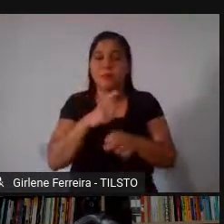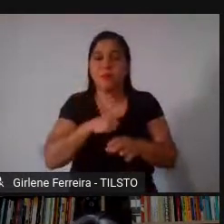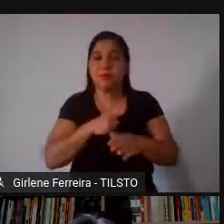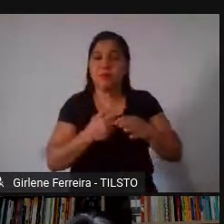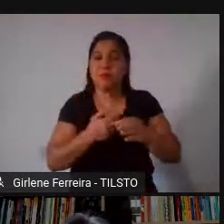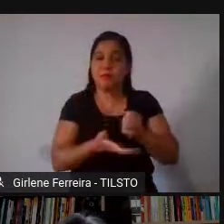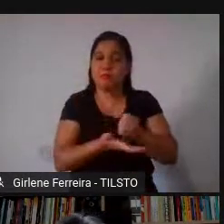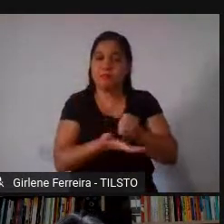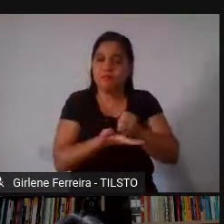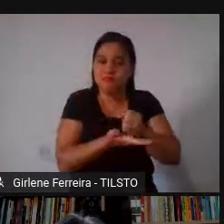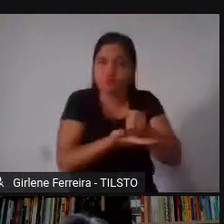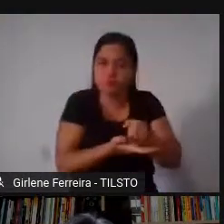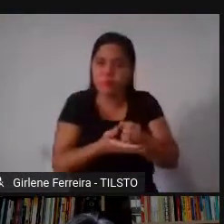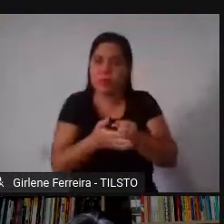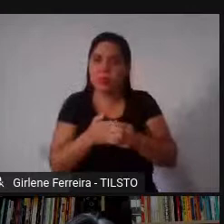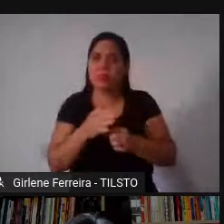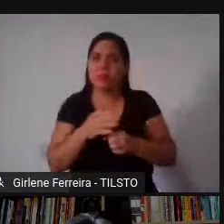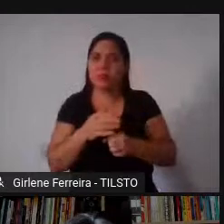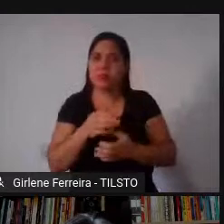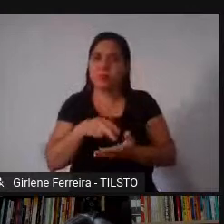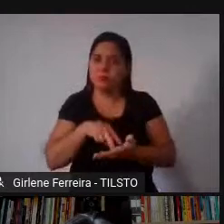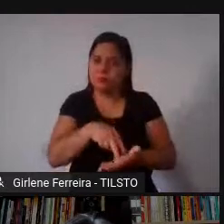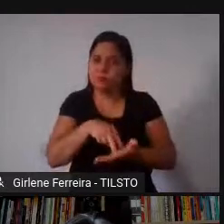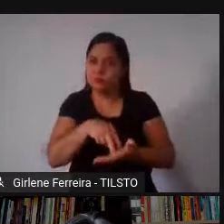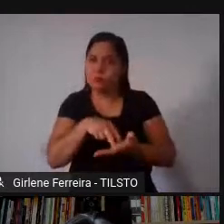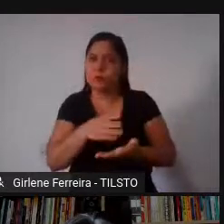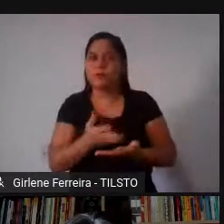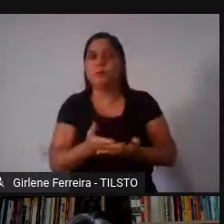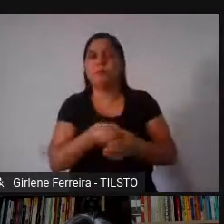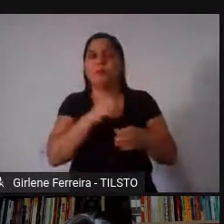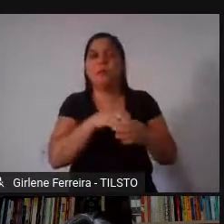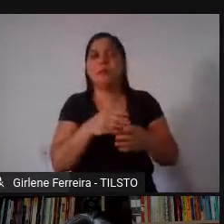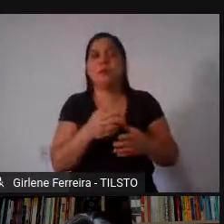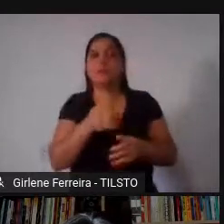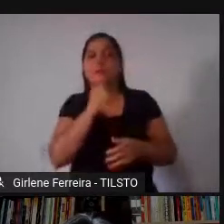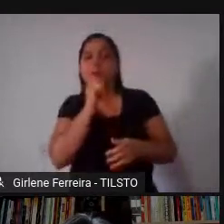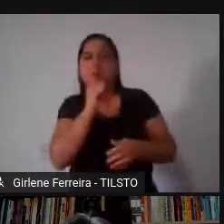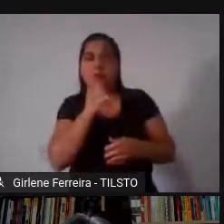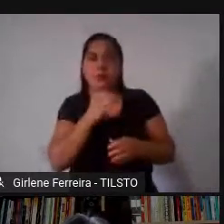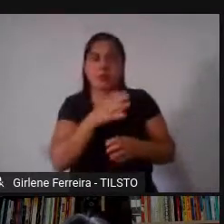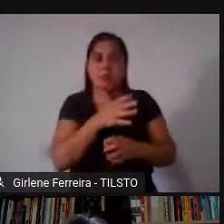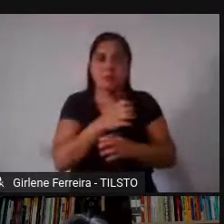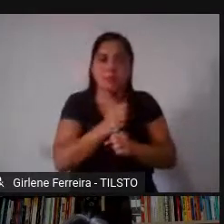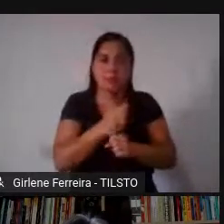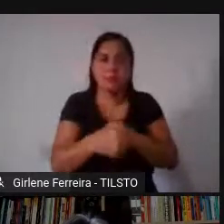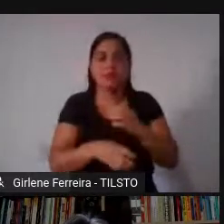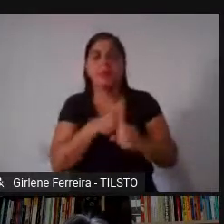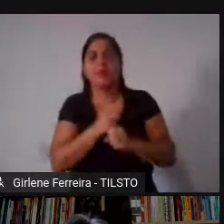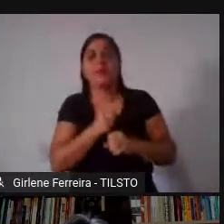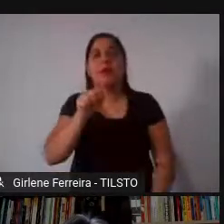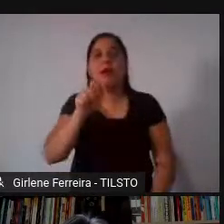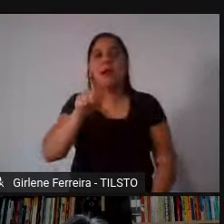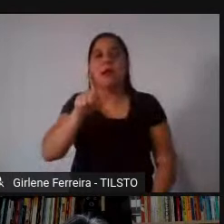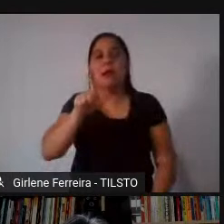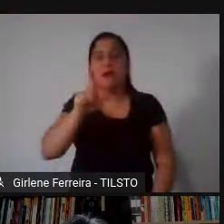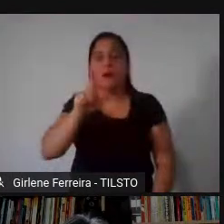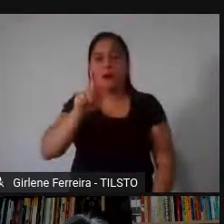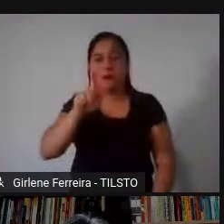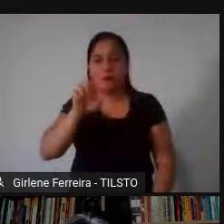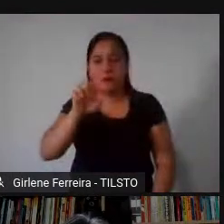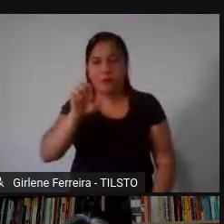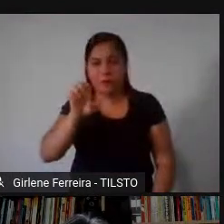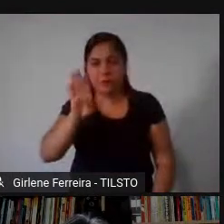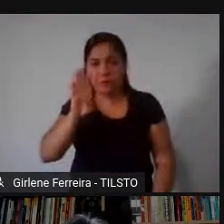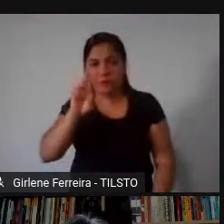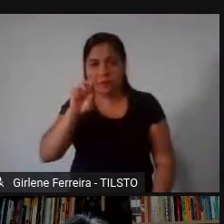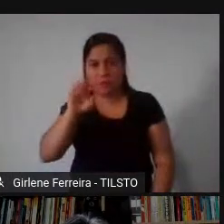como um cálculo ali, uma álgebra linear, essas disciplinas básicas, que não são tão